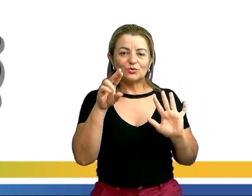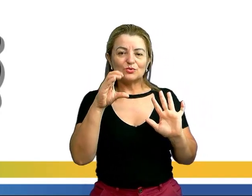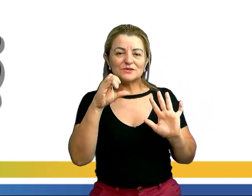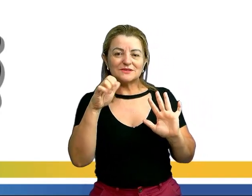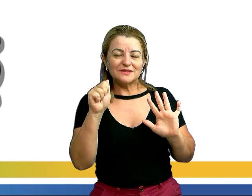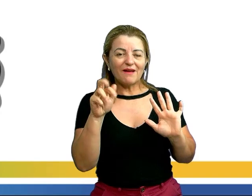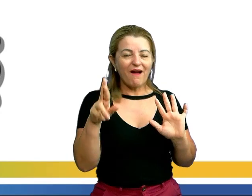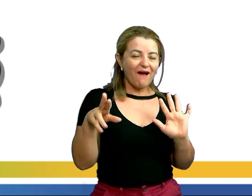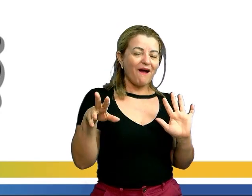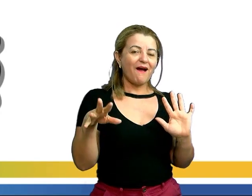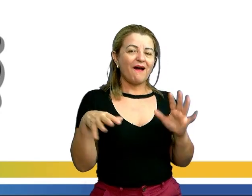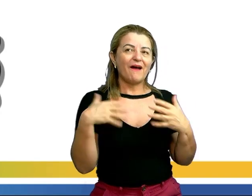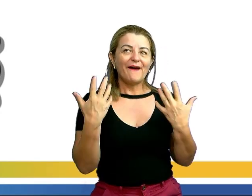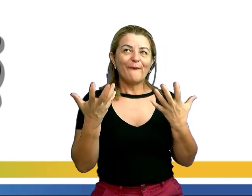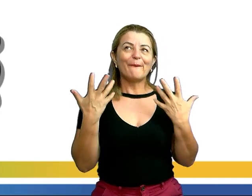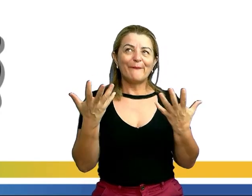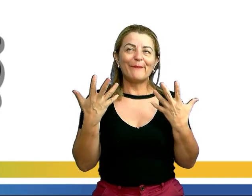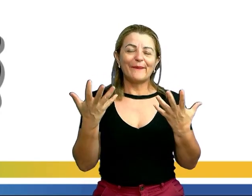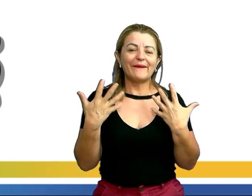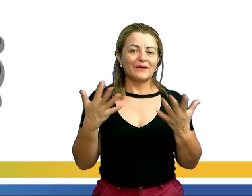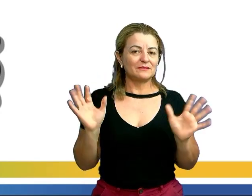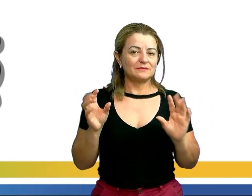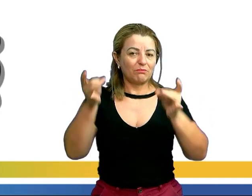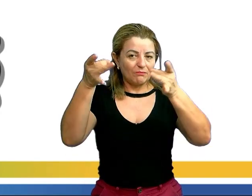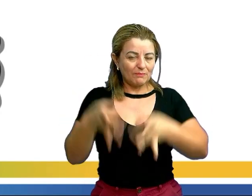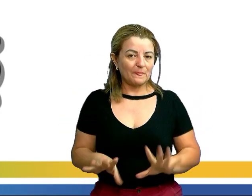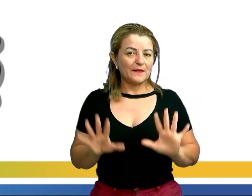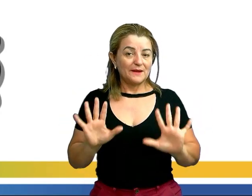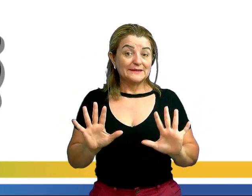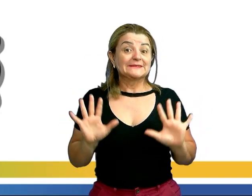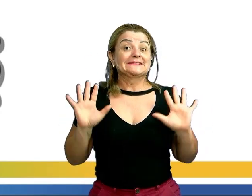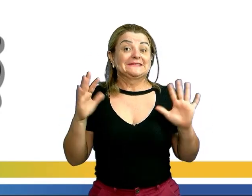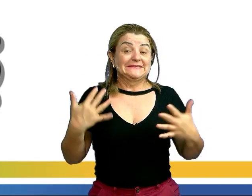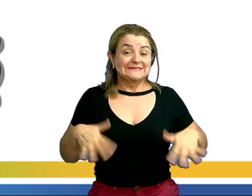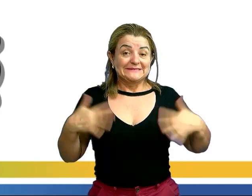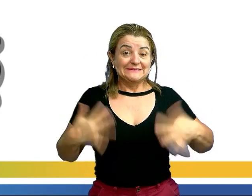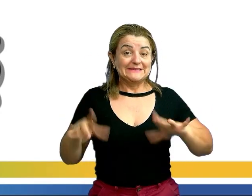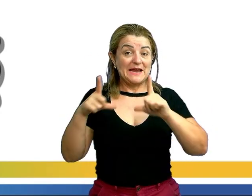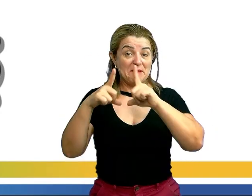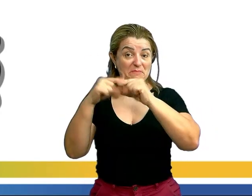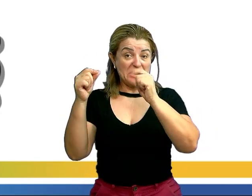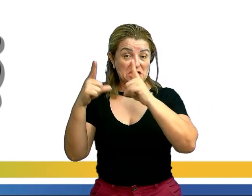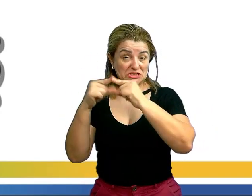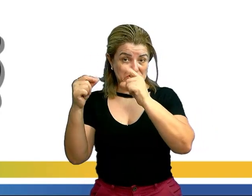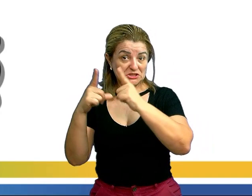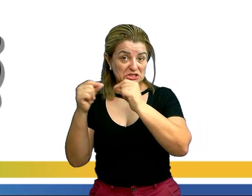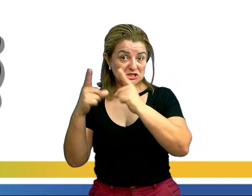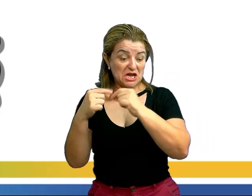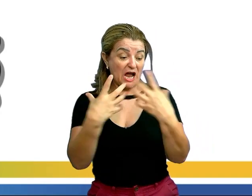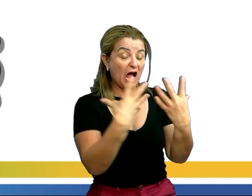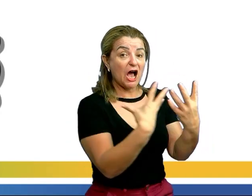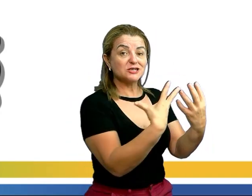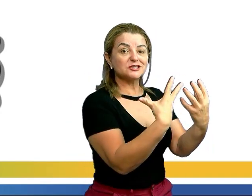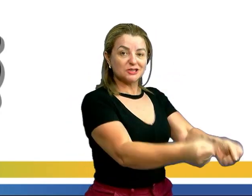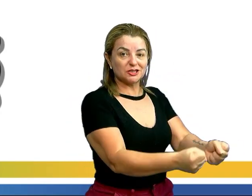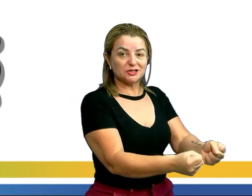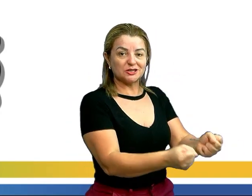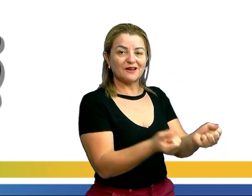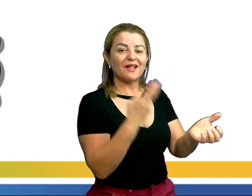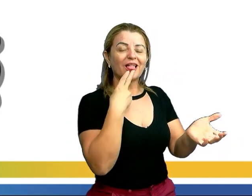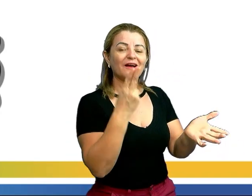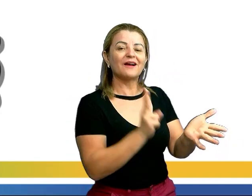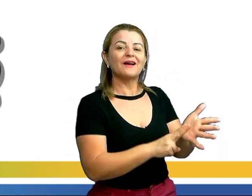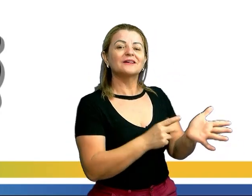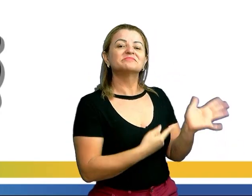essa renúncia. O Congresso acata na hora e determina, né, a renúncia dele. Ele manda a cartinha achando que a cartinha vai ser devolvida e